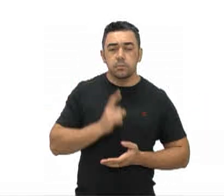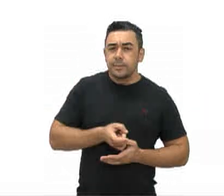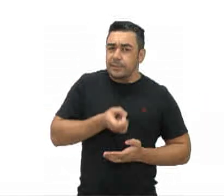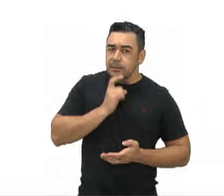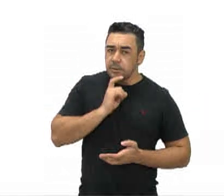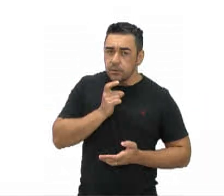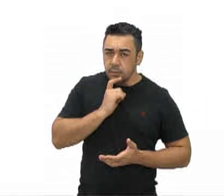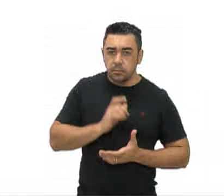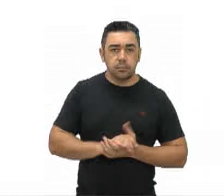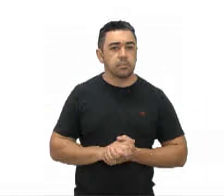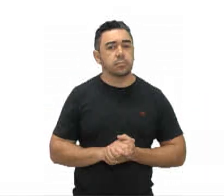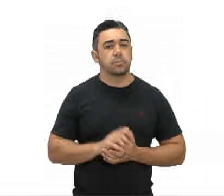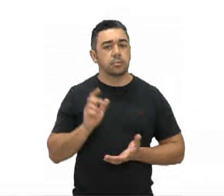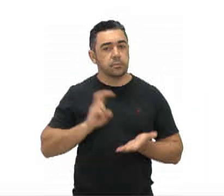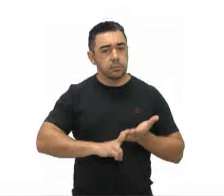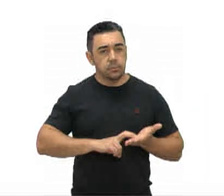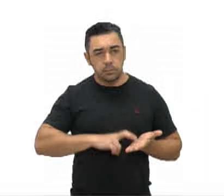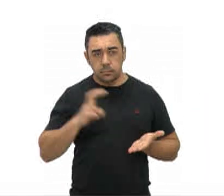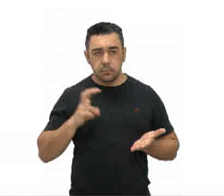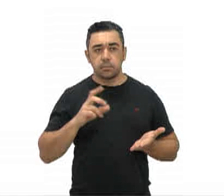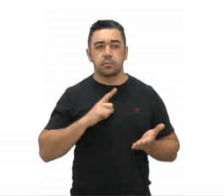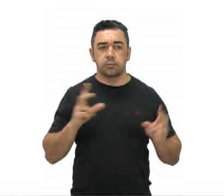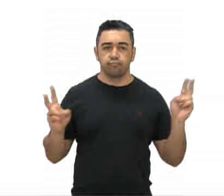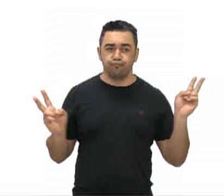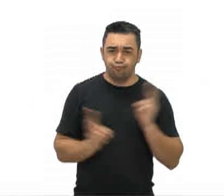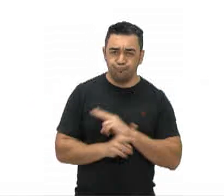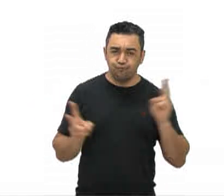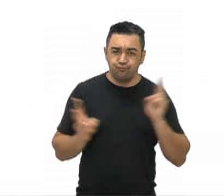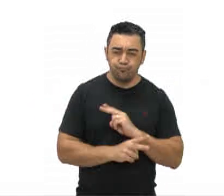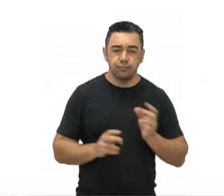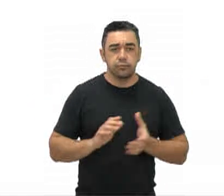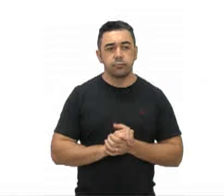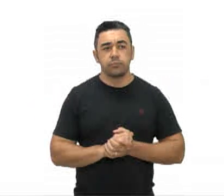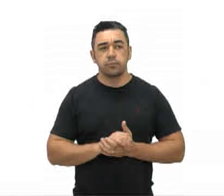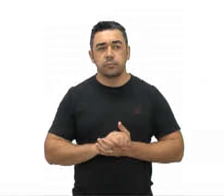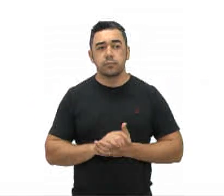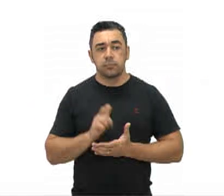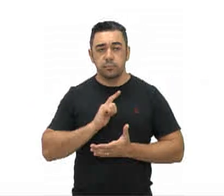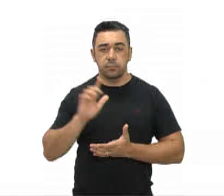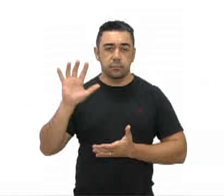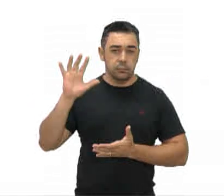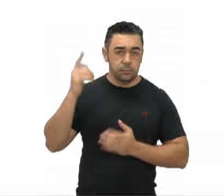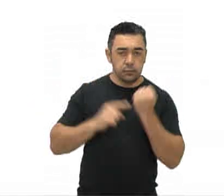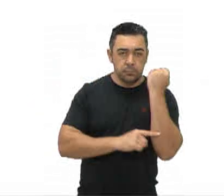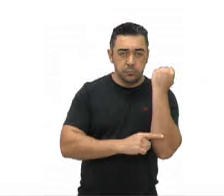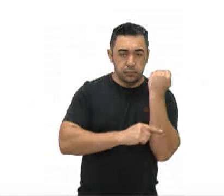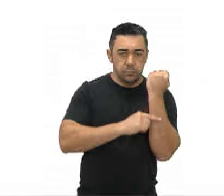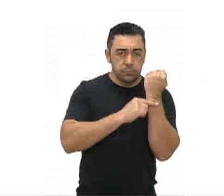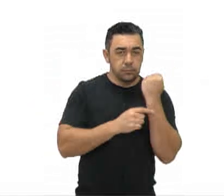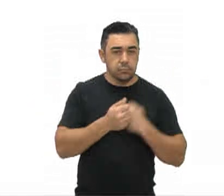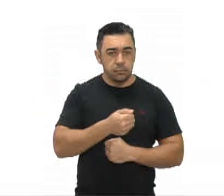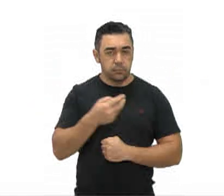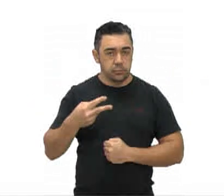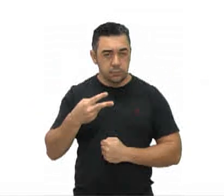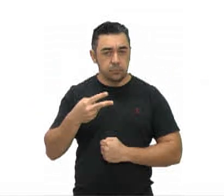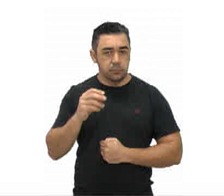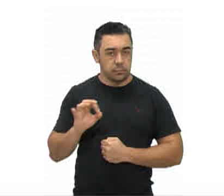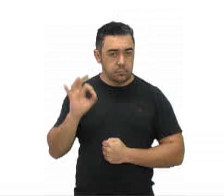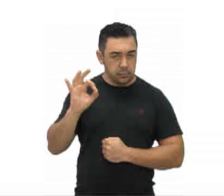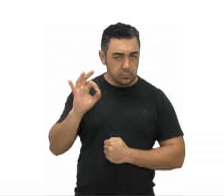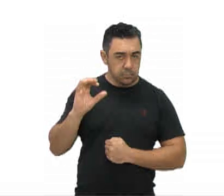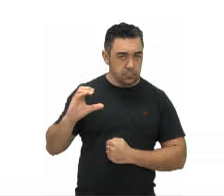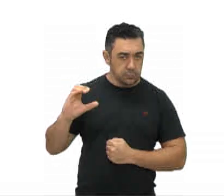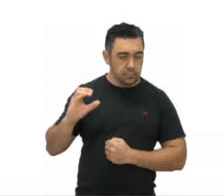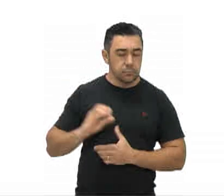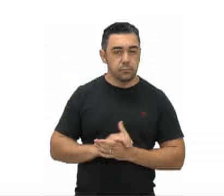frio. Por la mañana vienta mucho. E a temperatura chega a 12 graus, né?